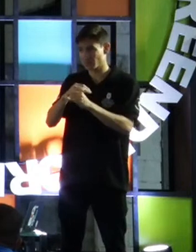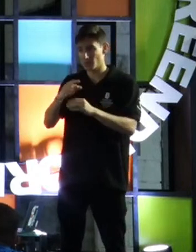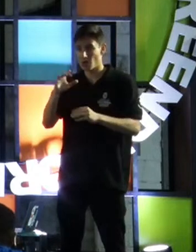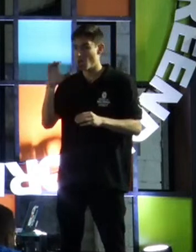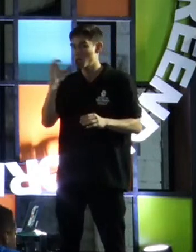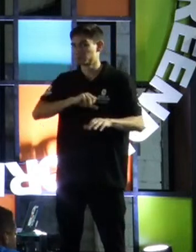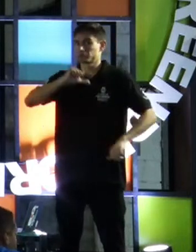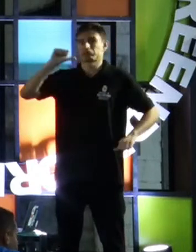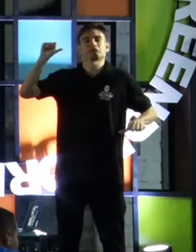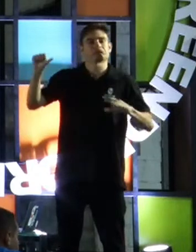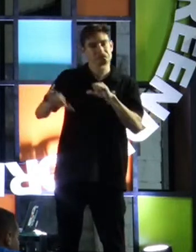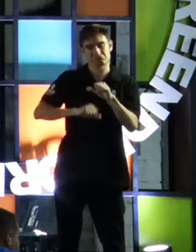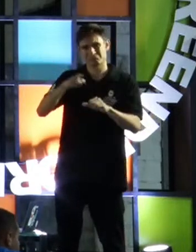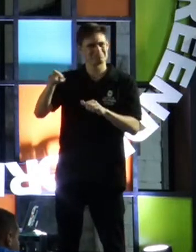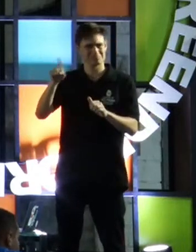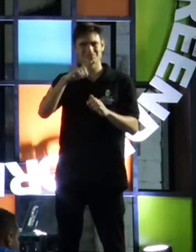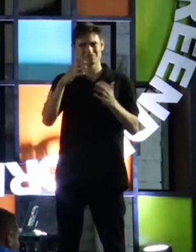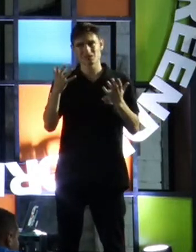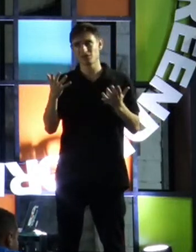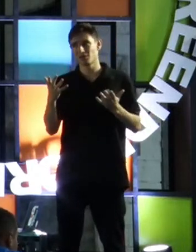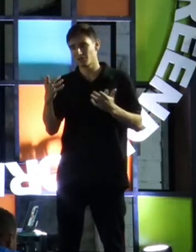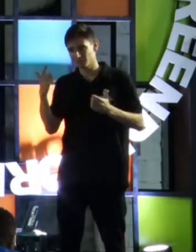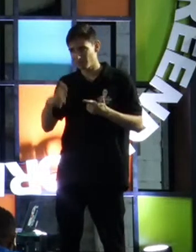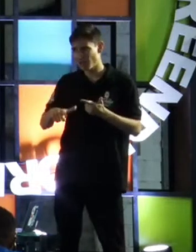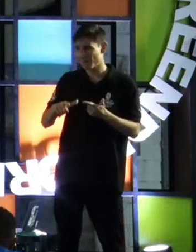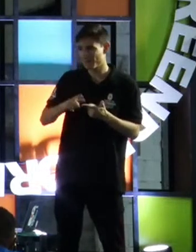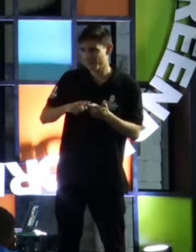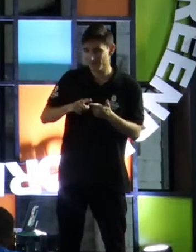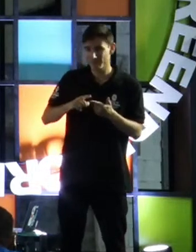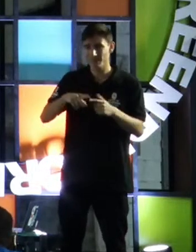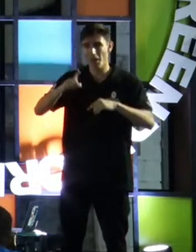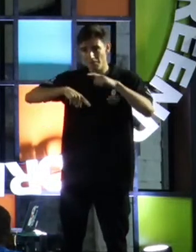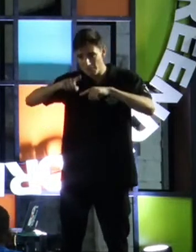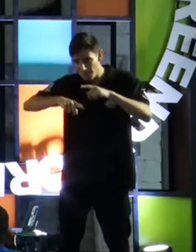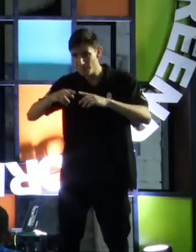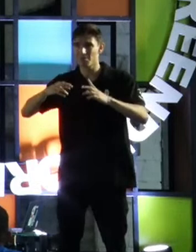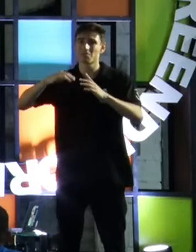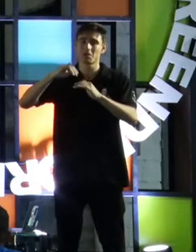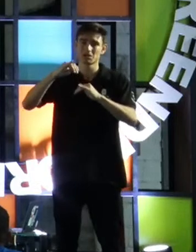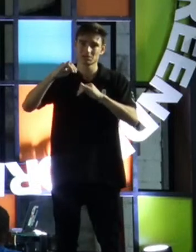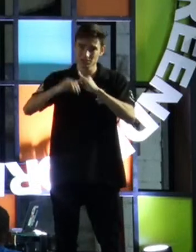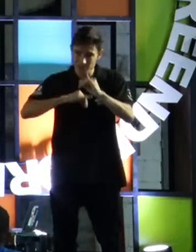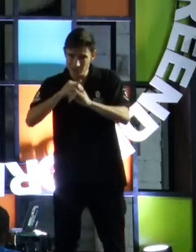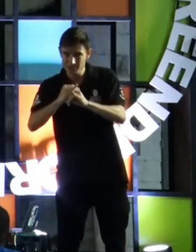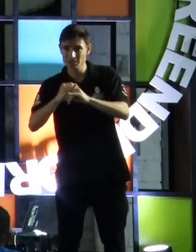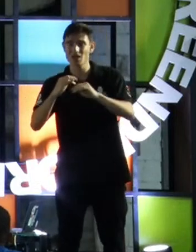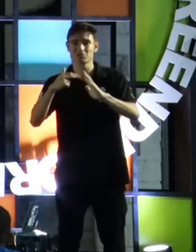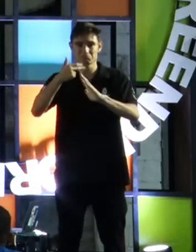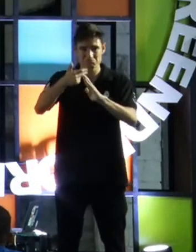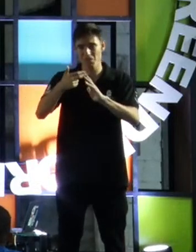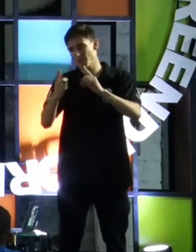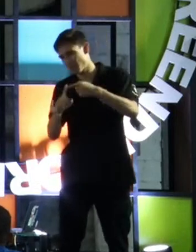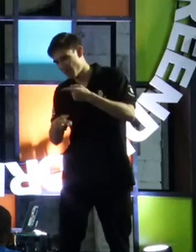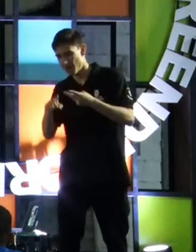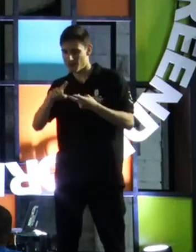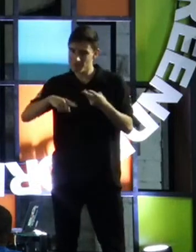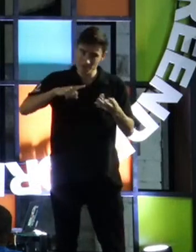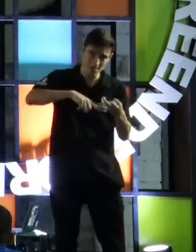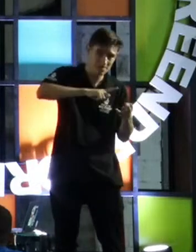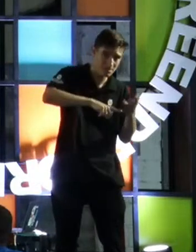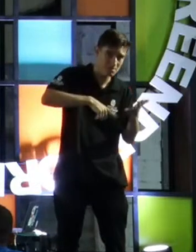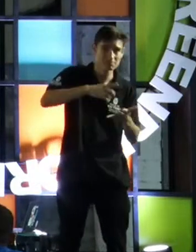que talvez vocês não aguentem mais ouvir esses negócios de Big Data, realidade aumentada, internet das coisas, internet quântica, não sei o quê, e tarará.